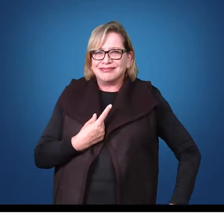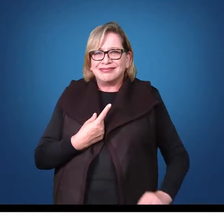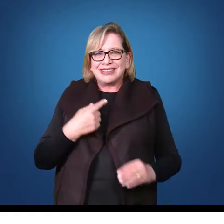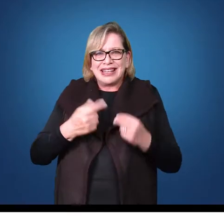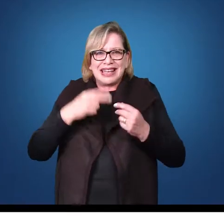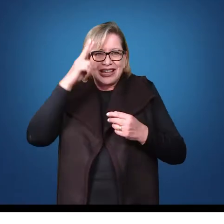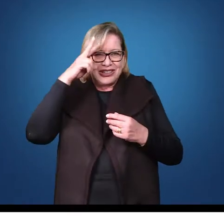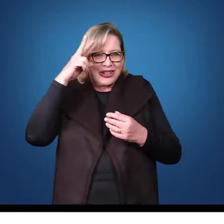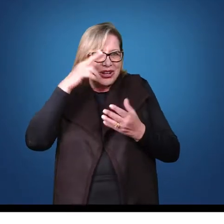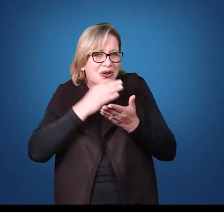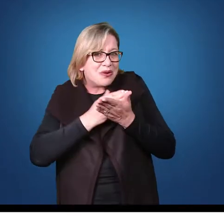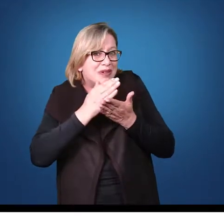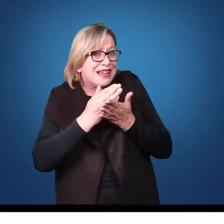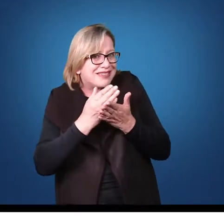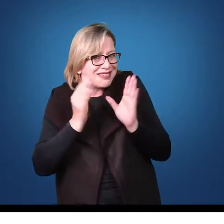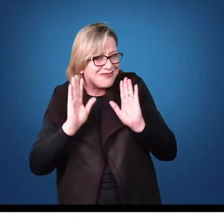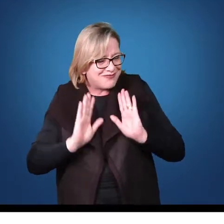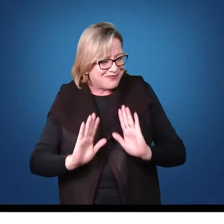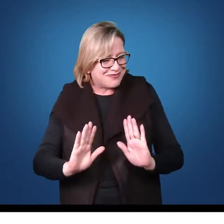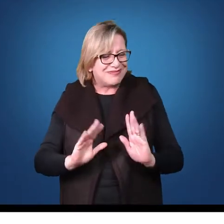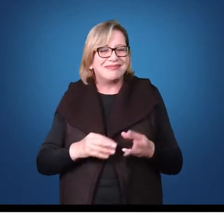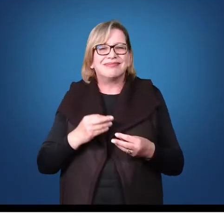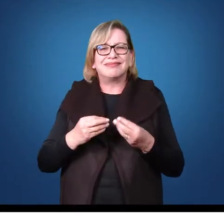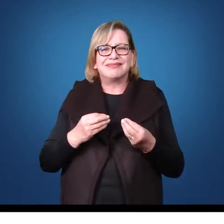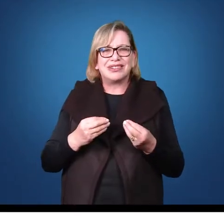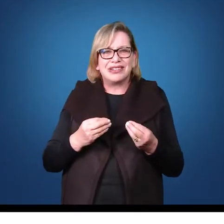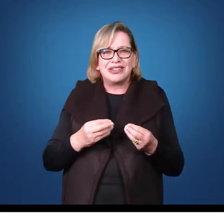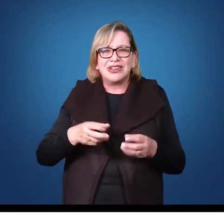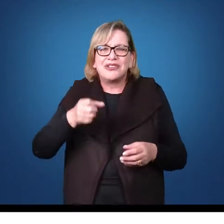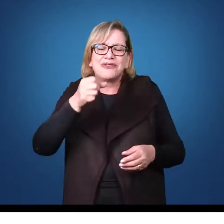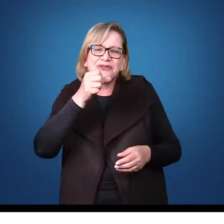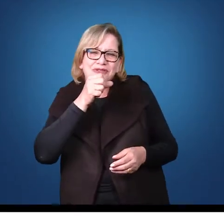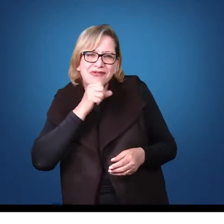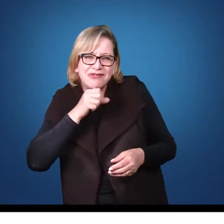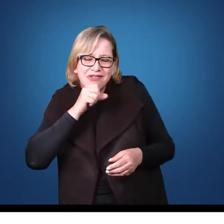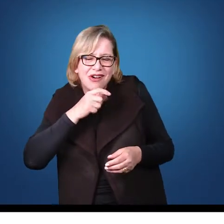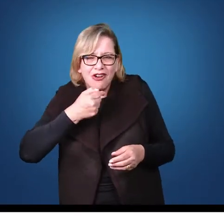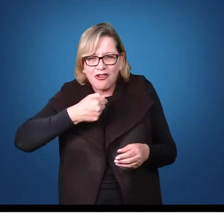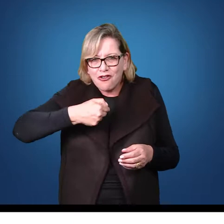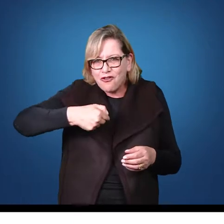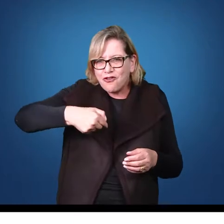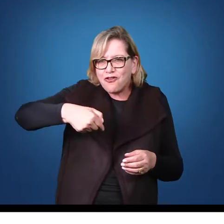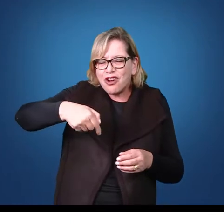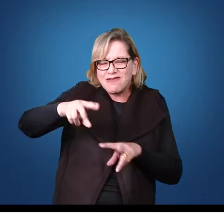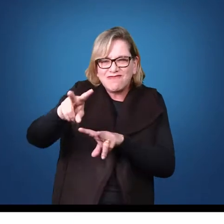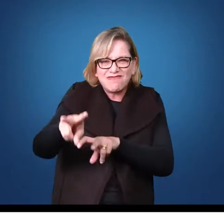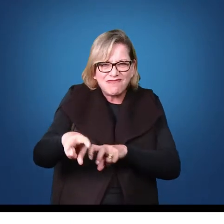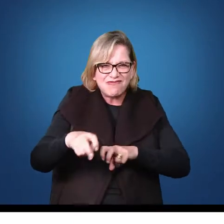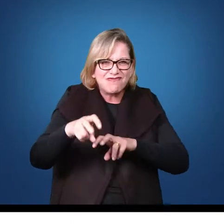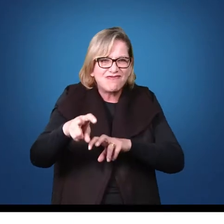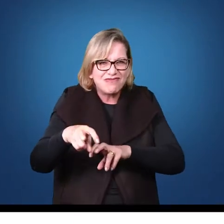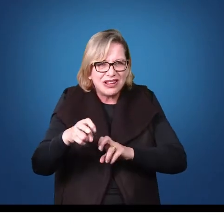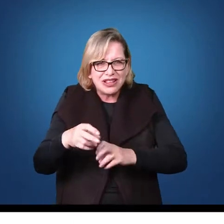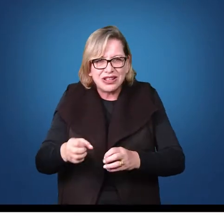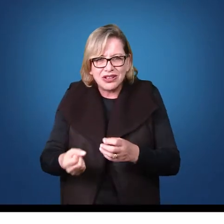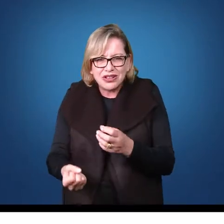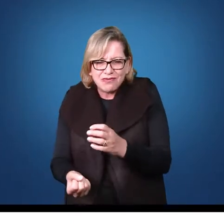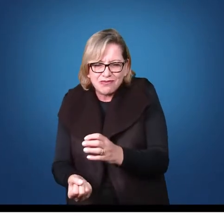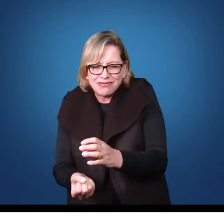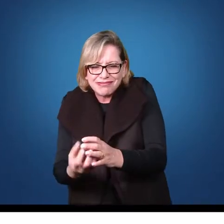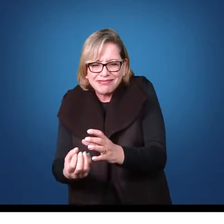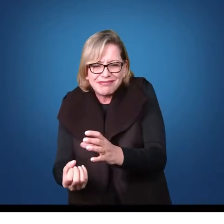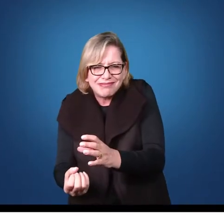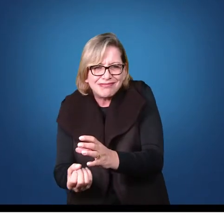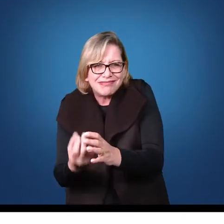E a história começa assim. O vovô saiu para a horta e